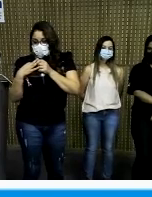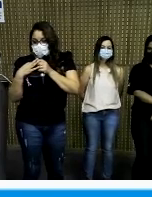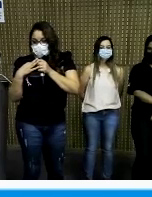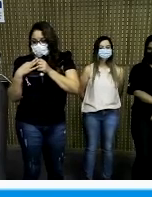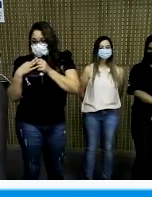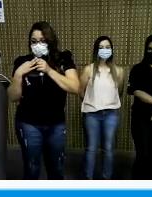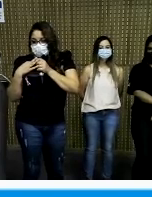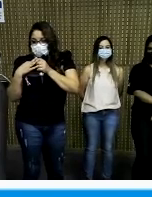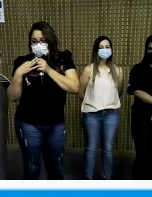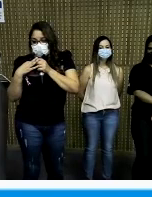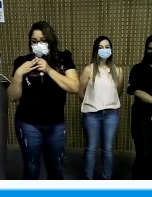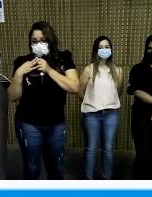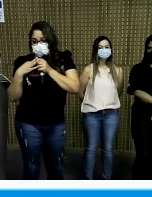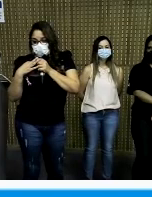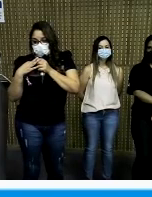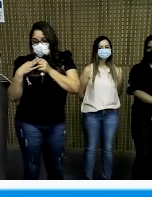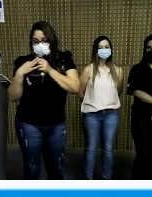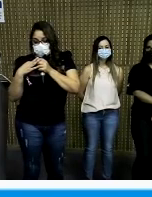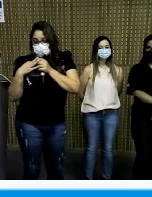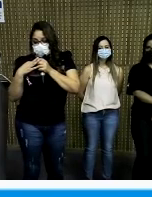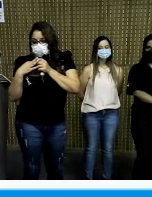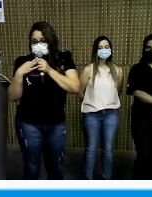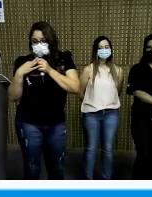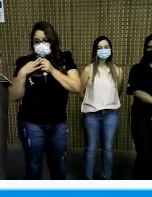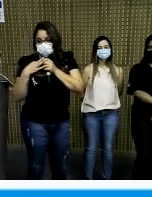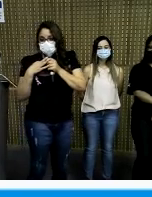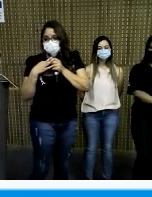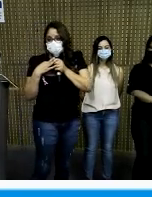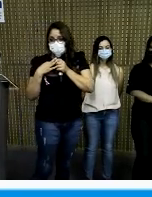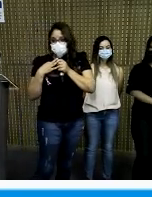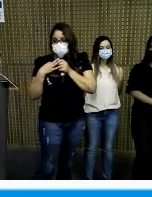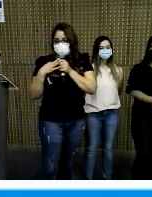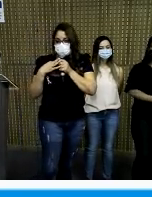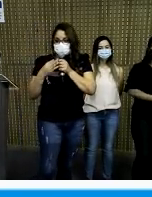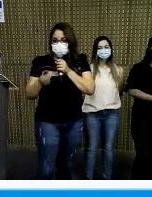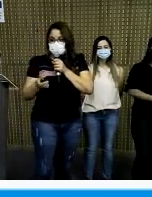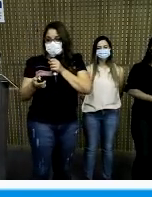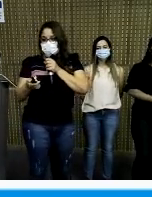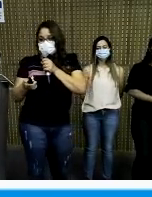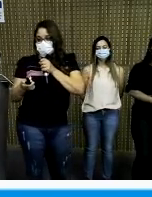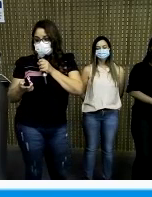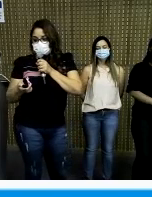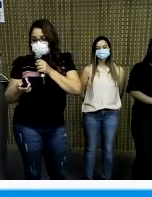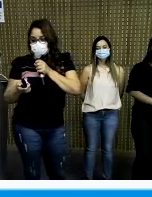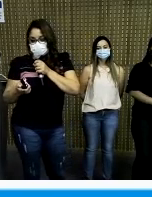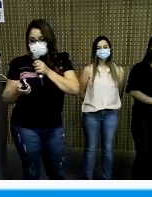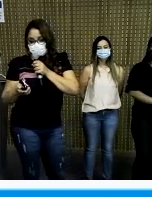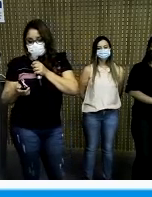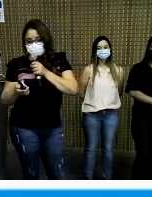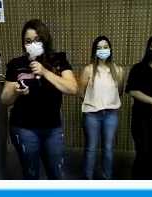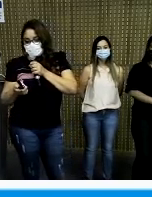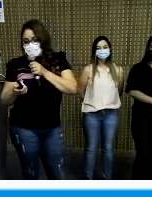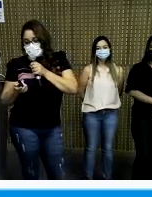semestre, a gente igualou aí de 9% em 2020 e 2021